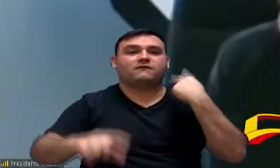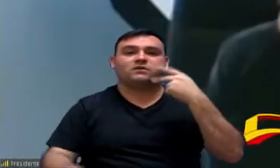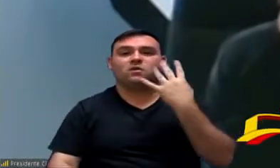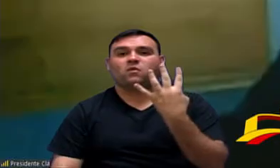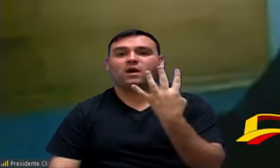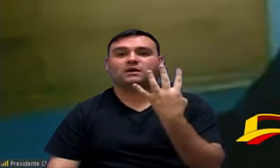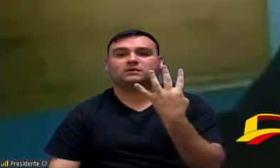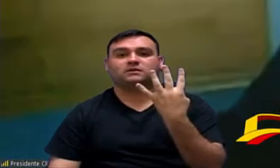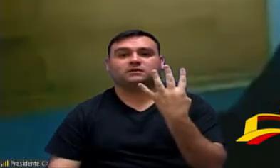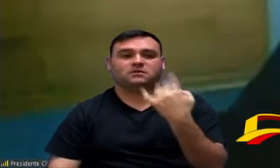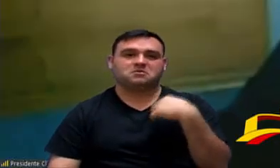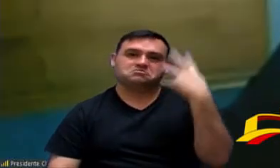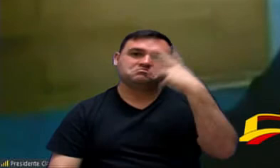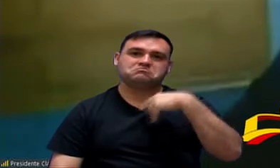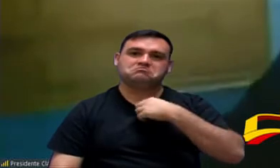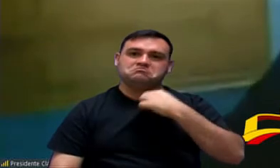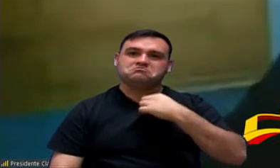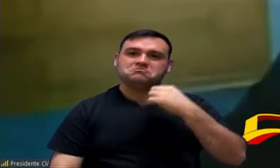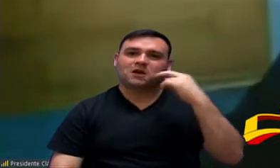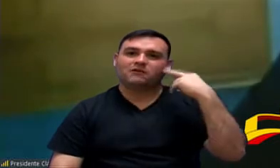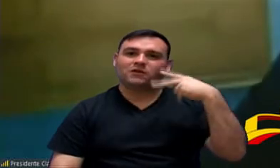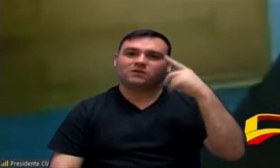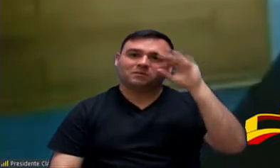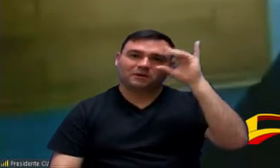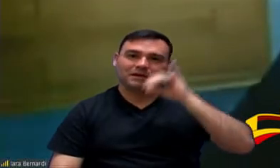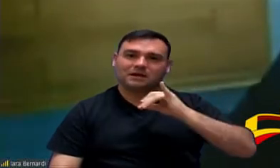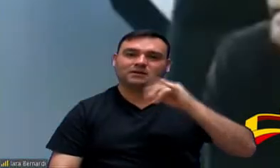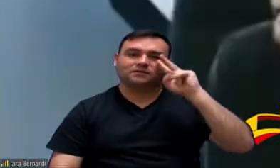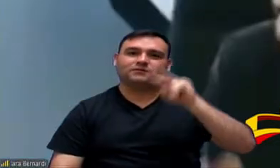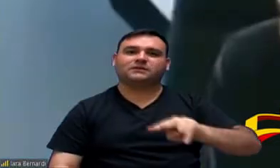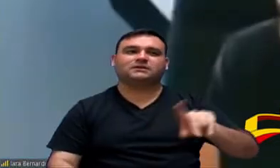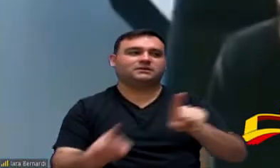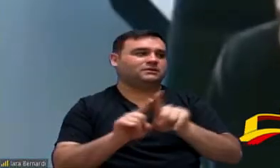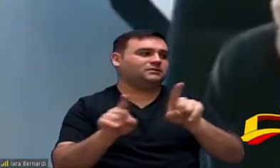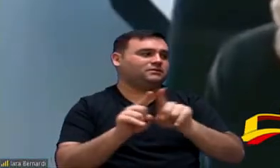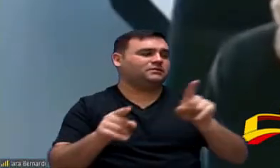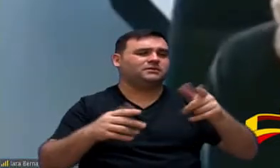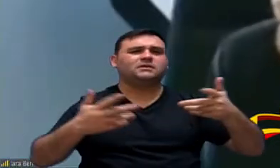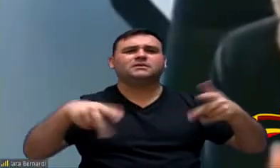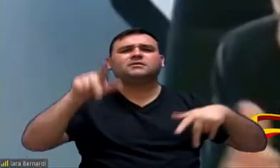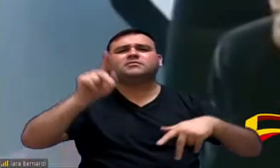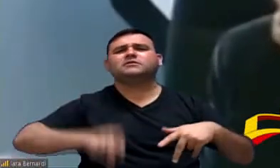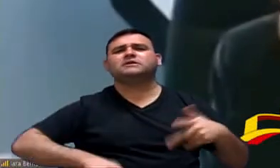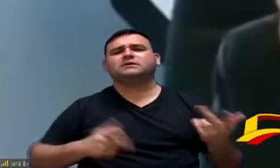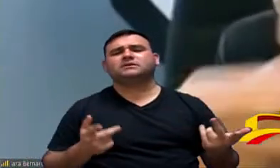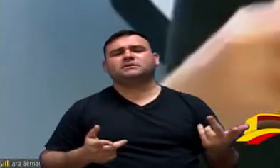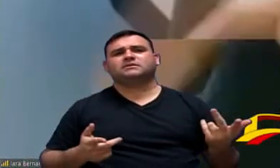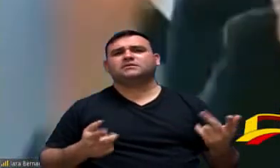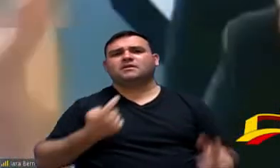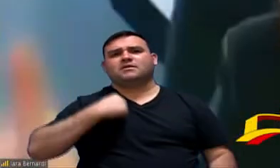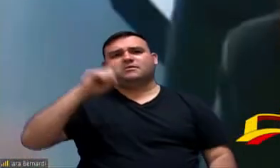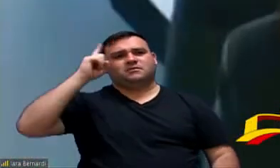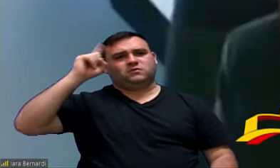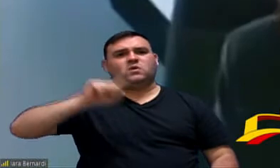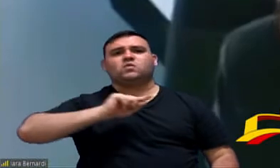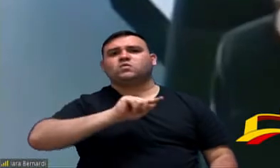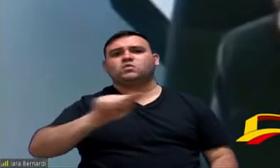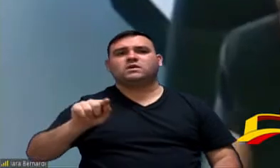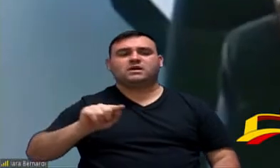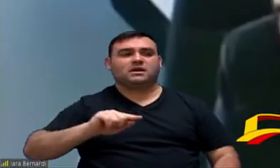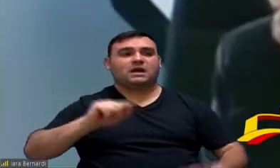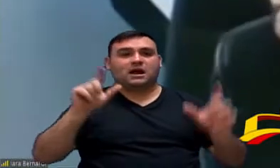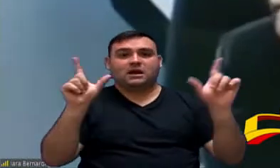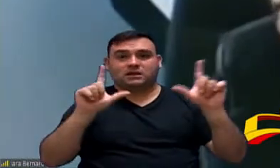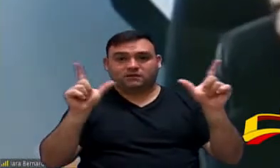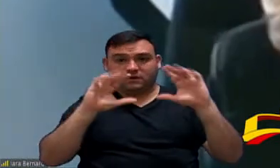Vossa Excelência, muito elegante. Estou vendo a Vossa Excelência também. Nada, presidente, não sei o que está aparecendo na TV